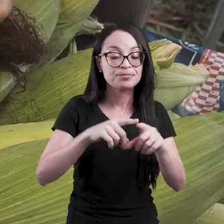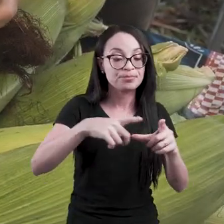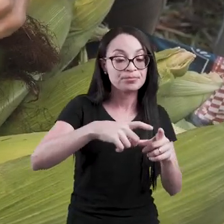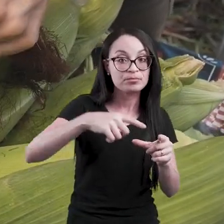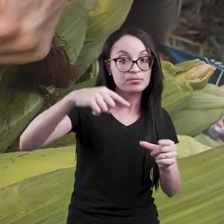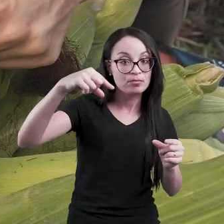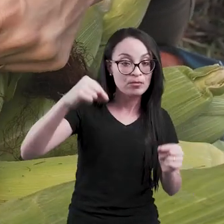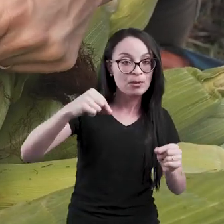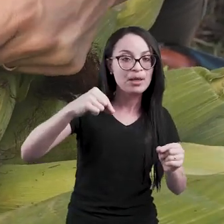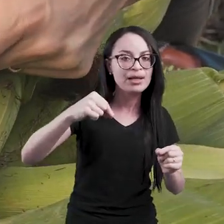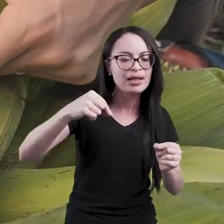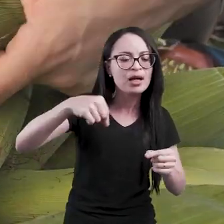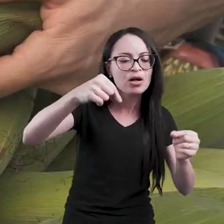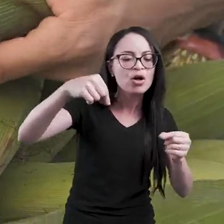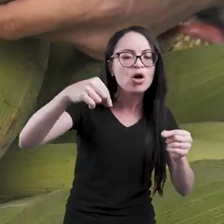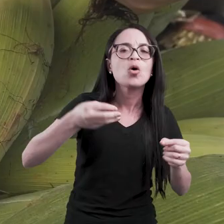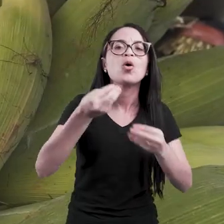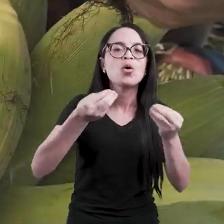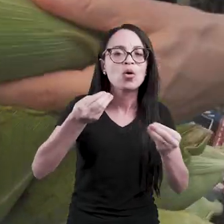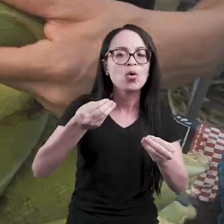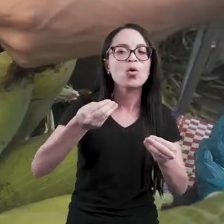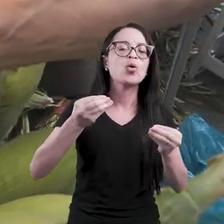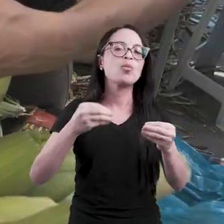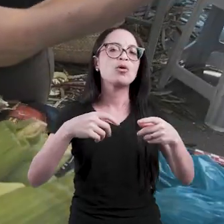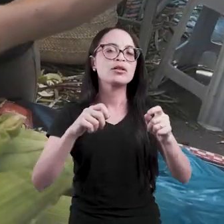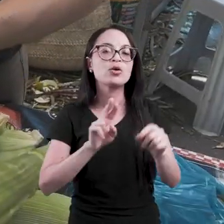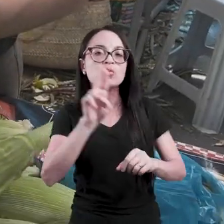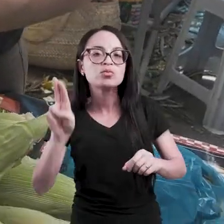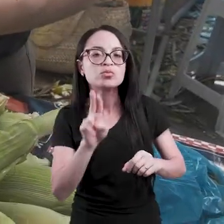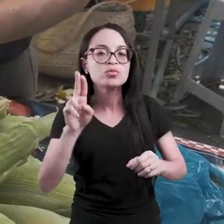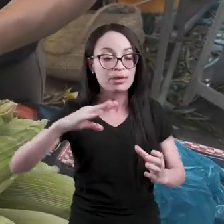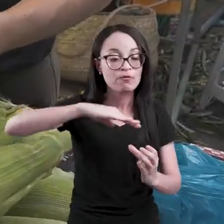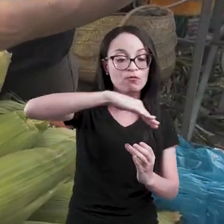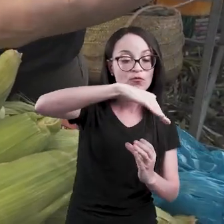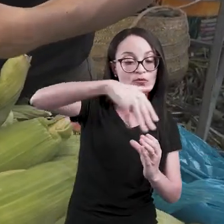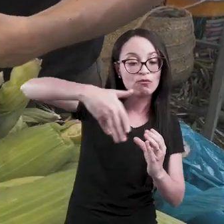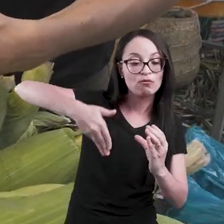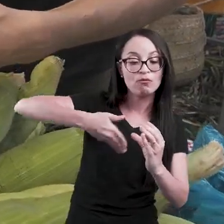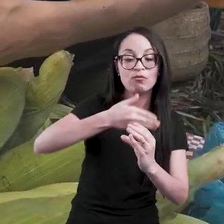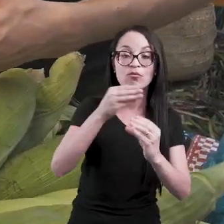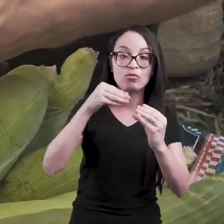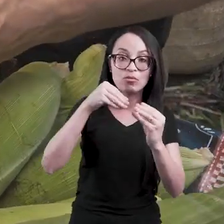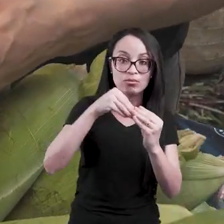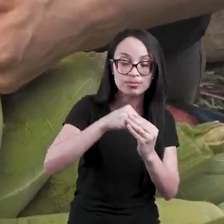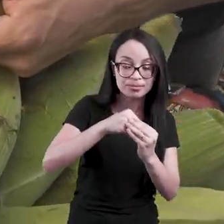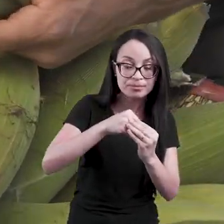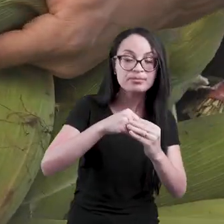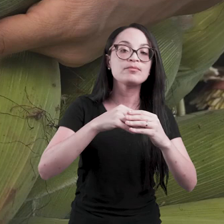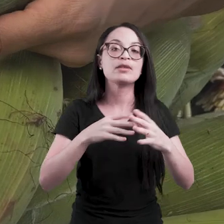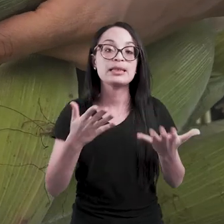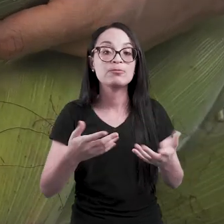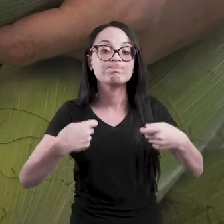da pamonha, a palha, como ela usa a palha para fazer a embalagem da pamonha, né, a embalagem final da